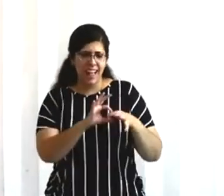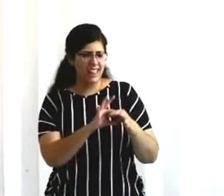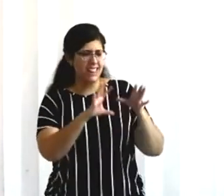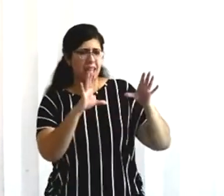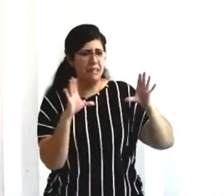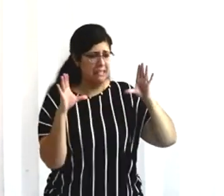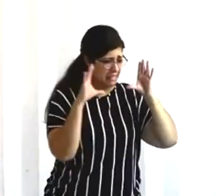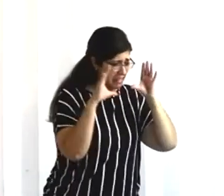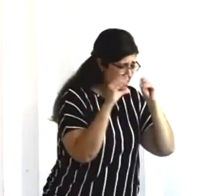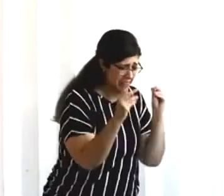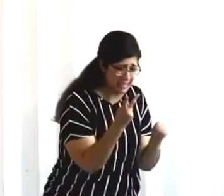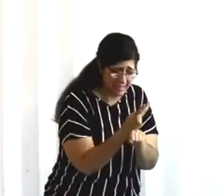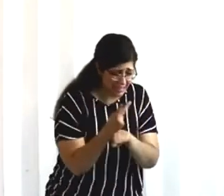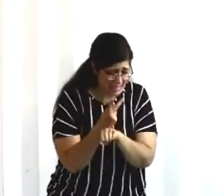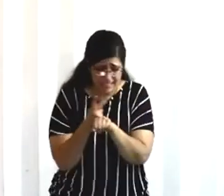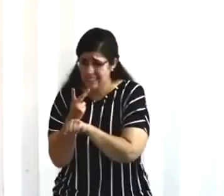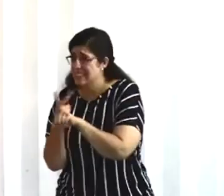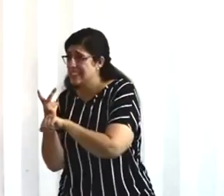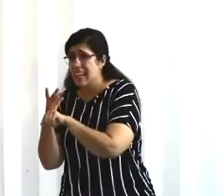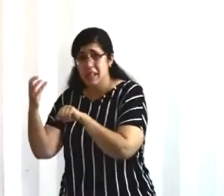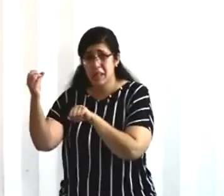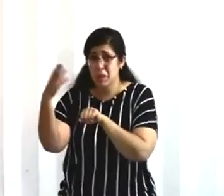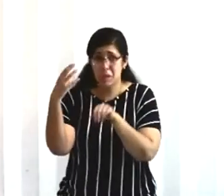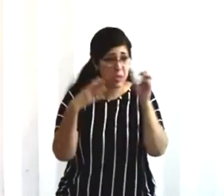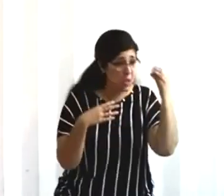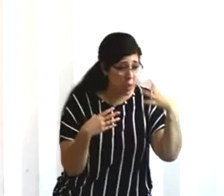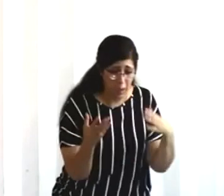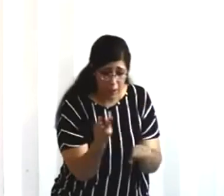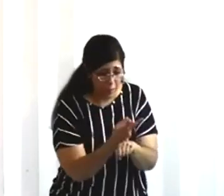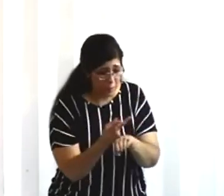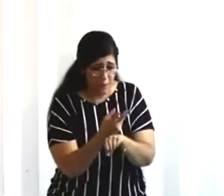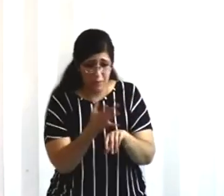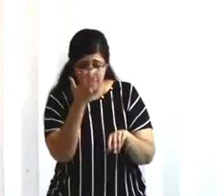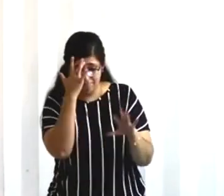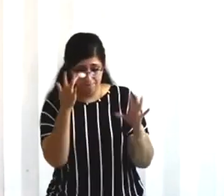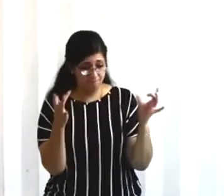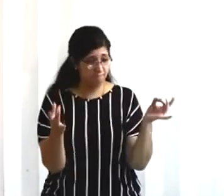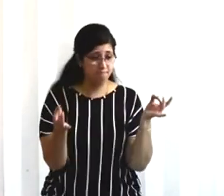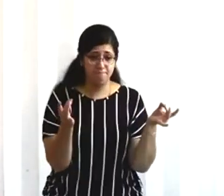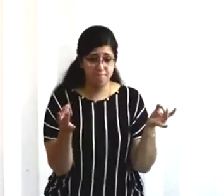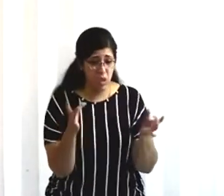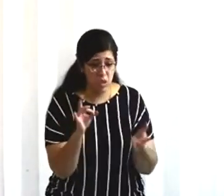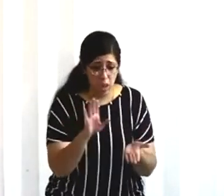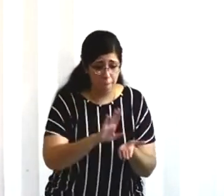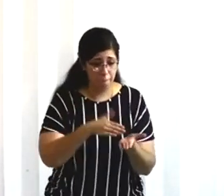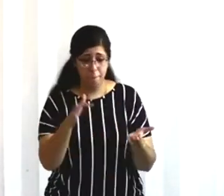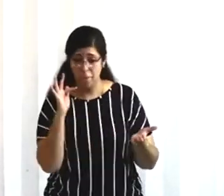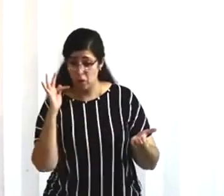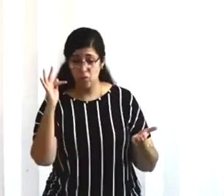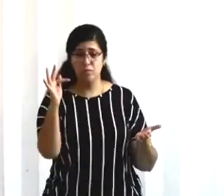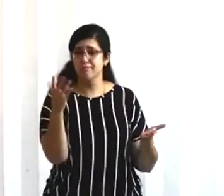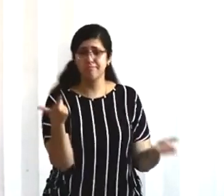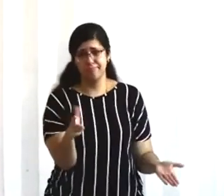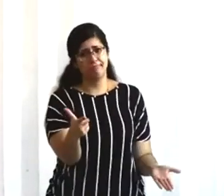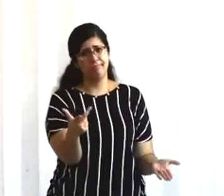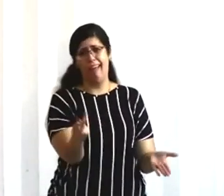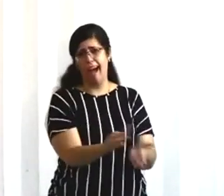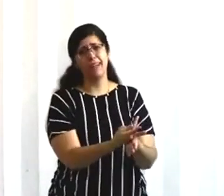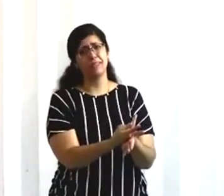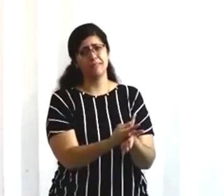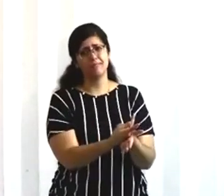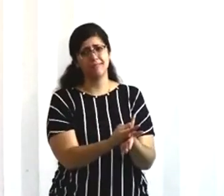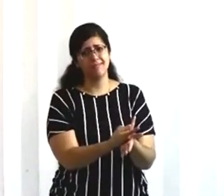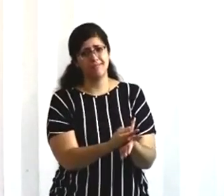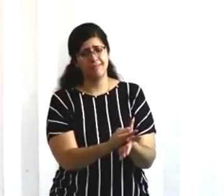escuridão, com os médios, consultando especialistas. Essa sabedoria